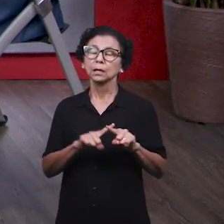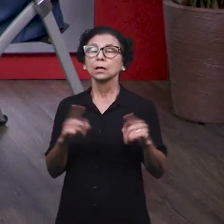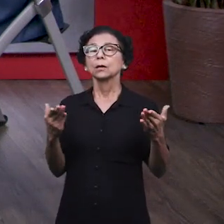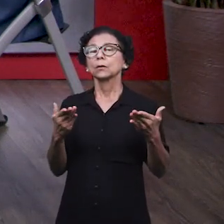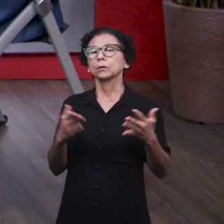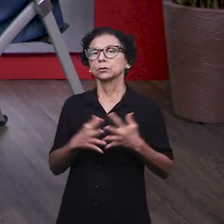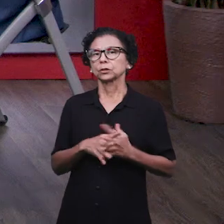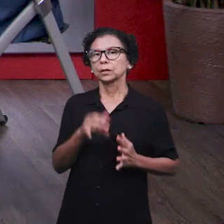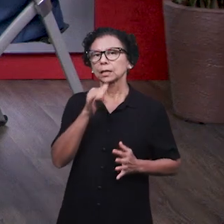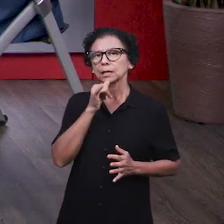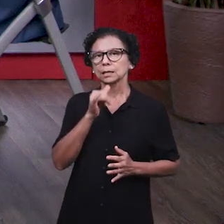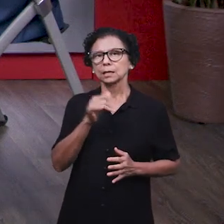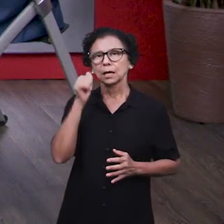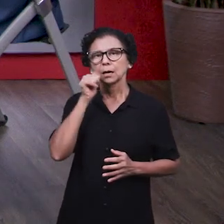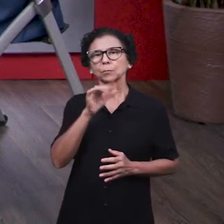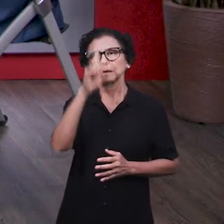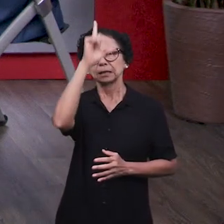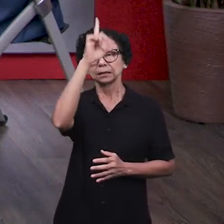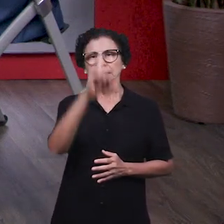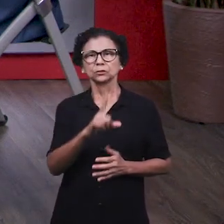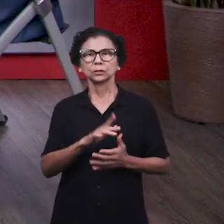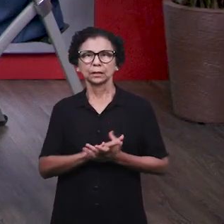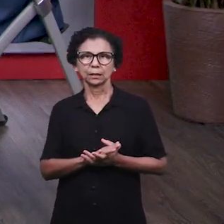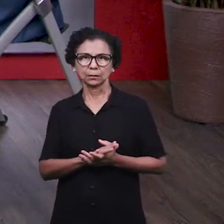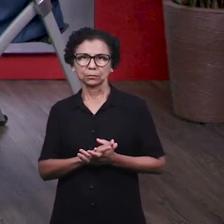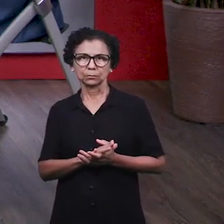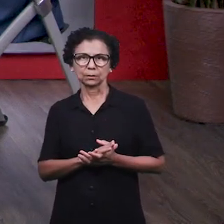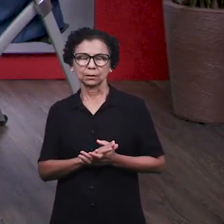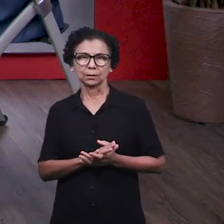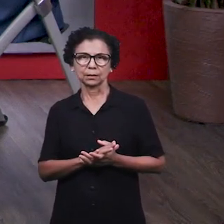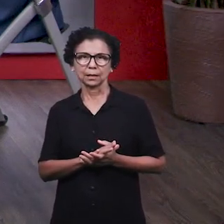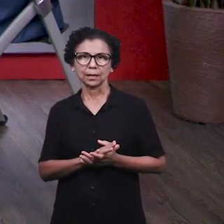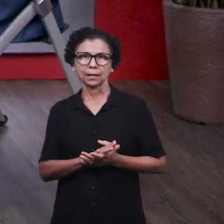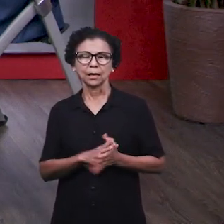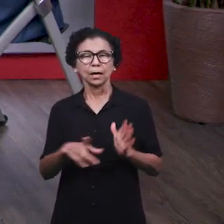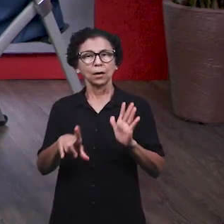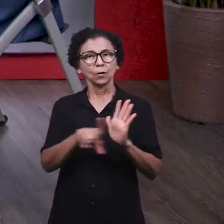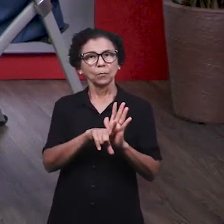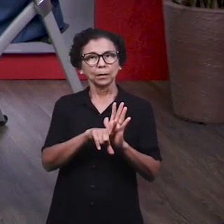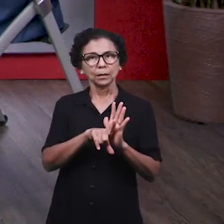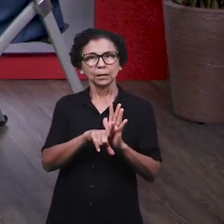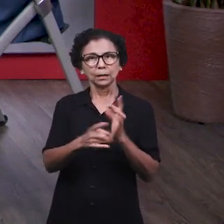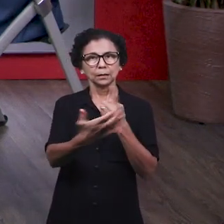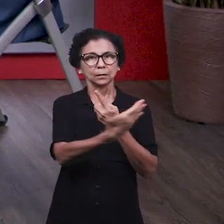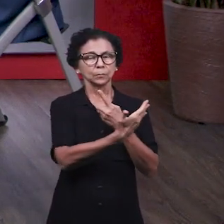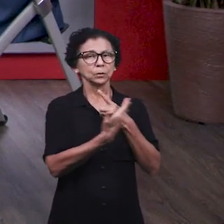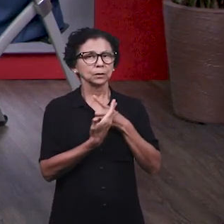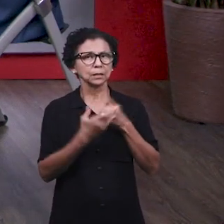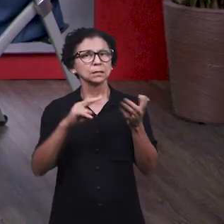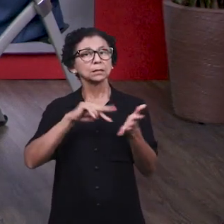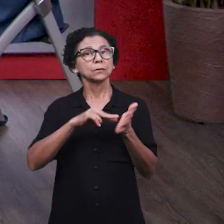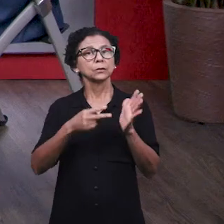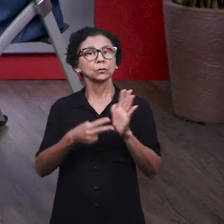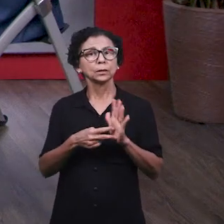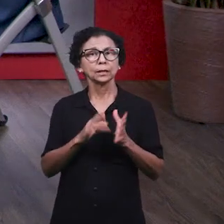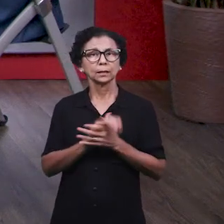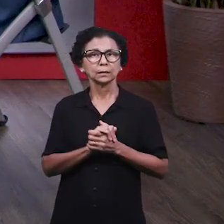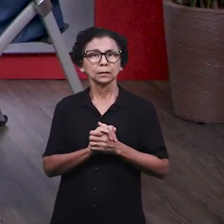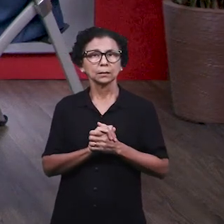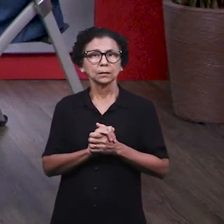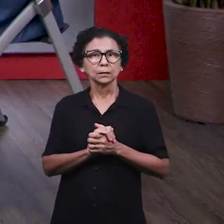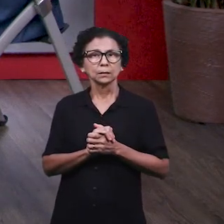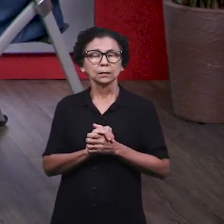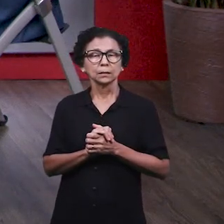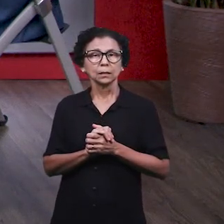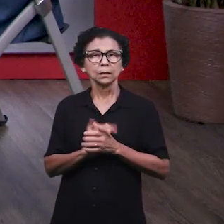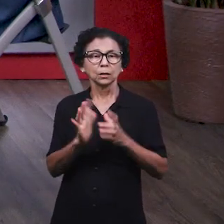mas hoje, por exemplo, a mulher tem direito à medida protetiva de urgência. O Correto. que é isso? A palavra já diz, é